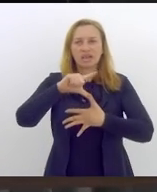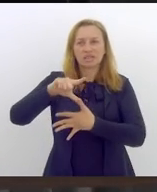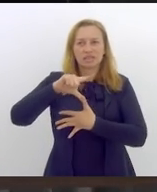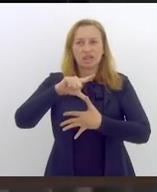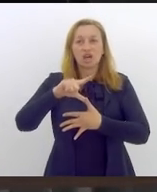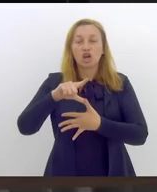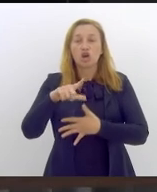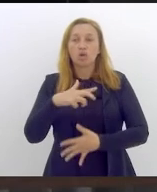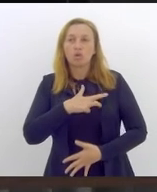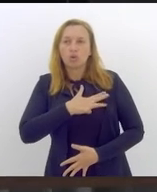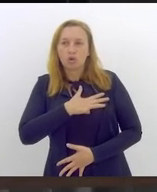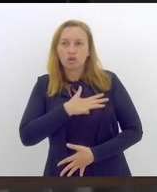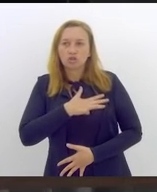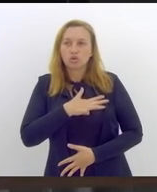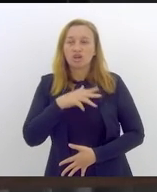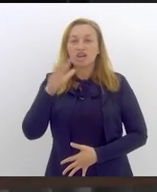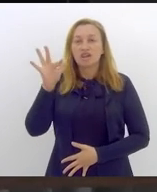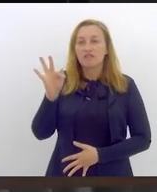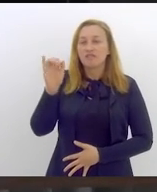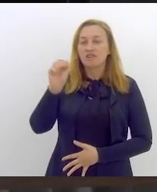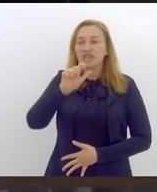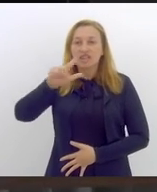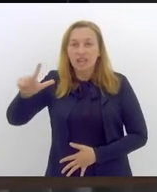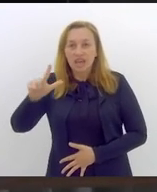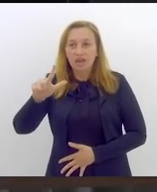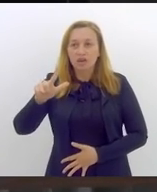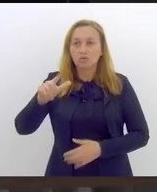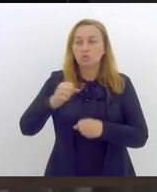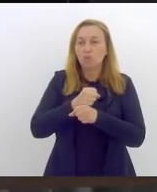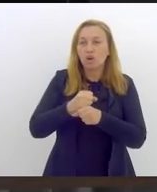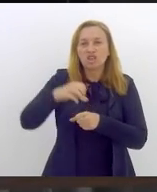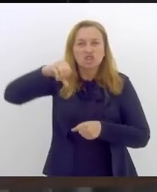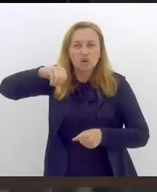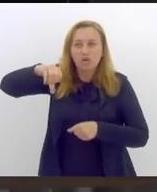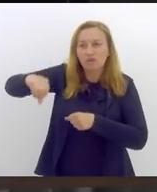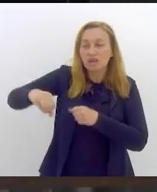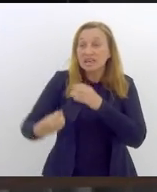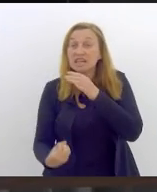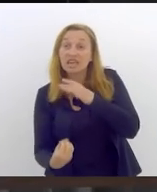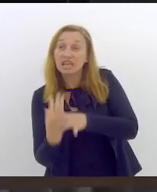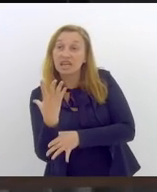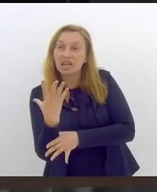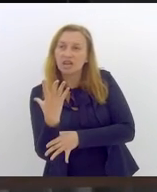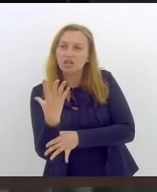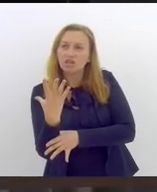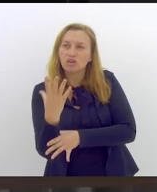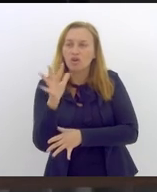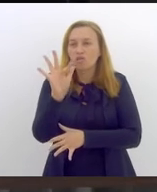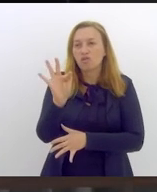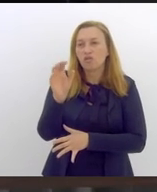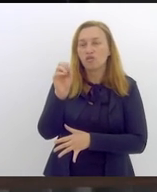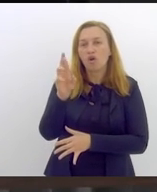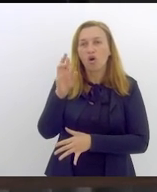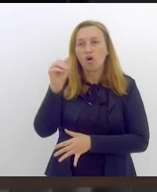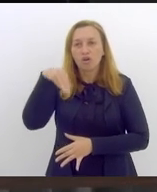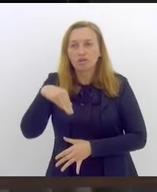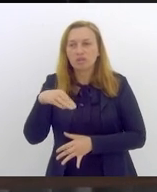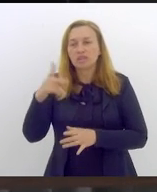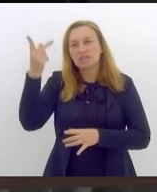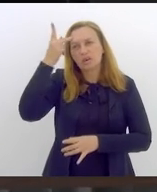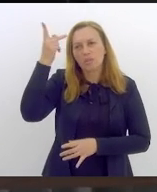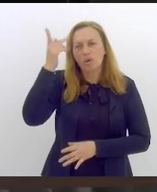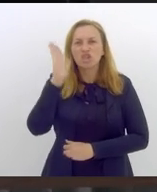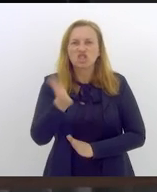Lula e Fidel Castro na década de 90 fundaram o foro de São Paulo já